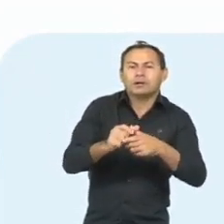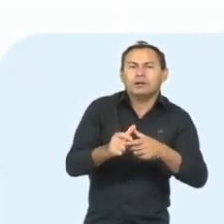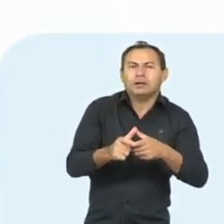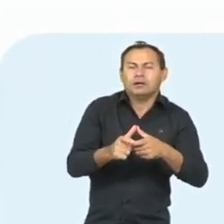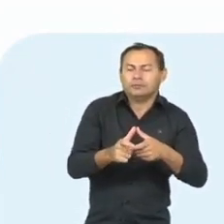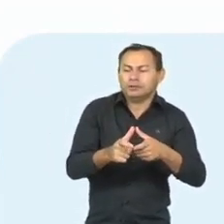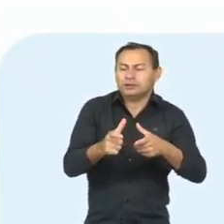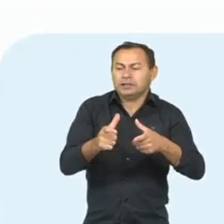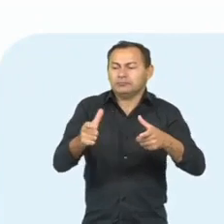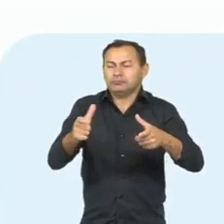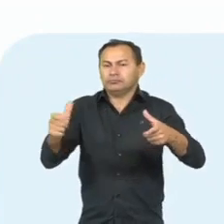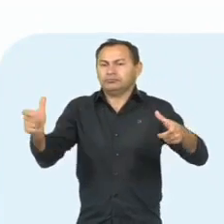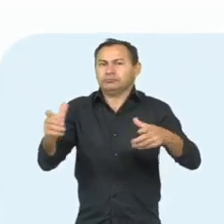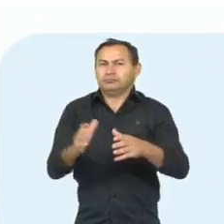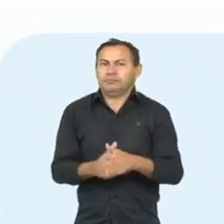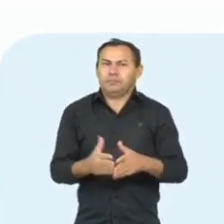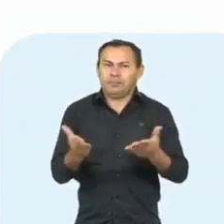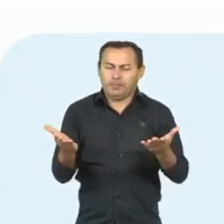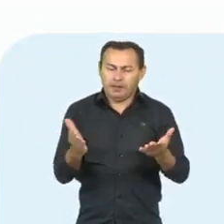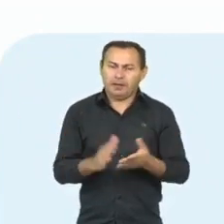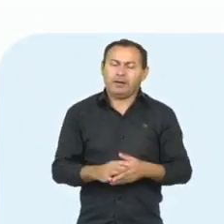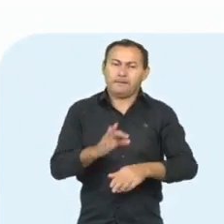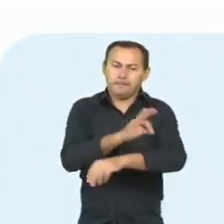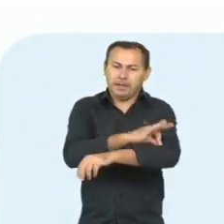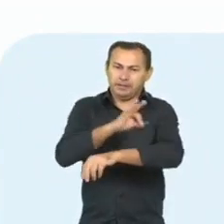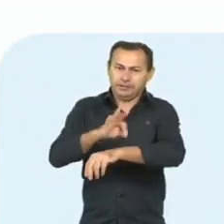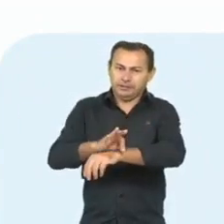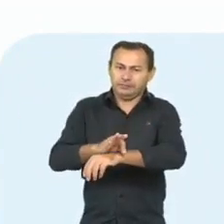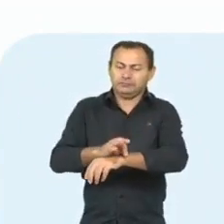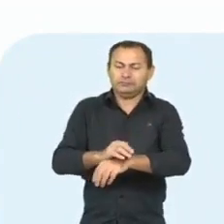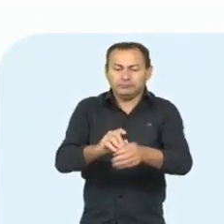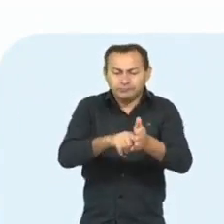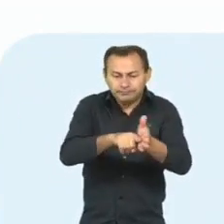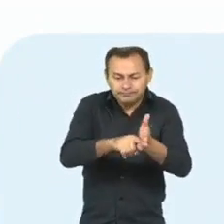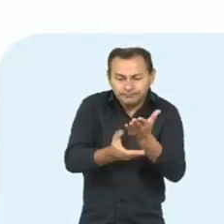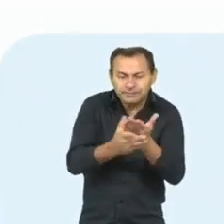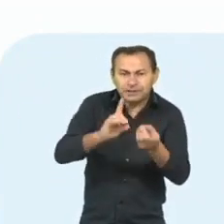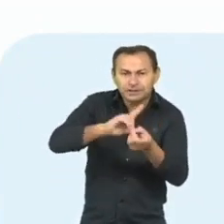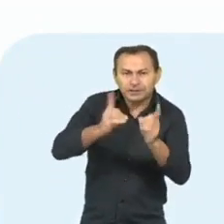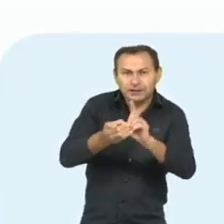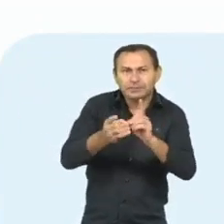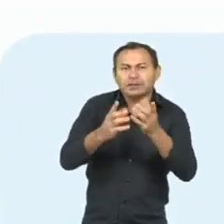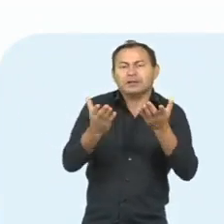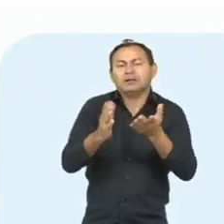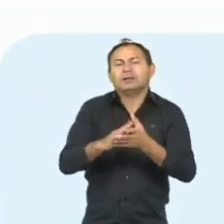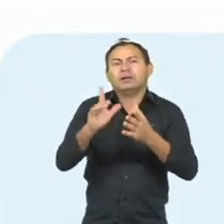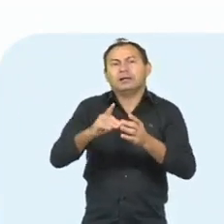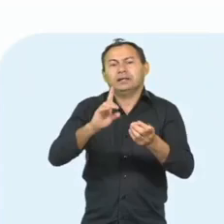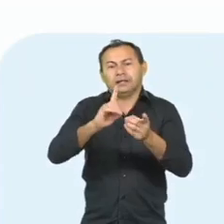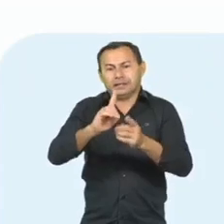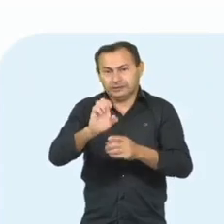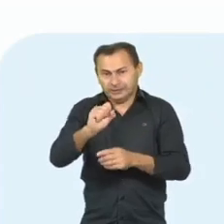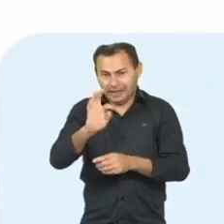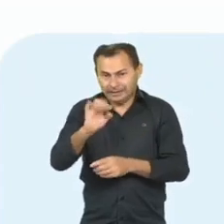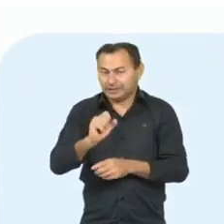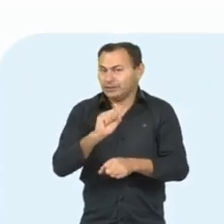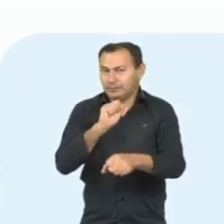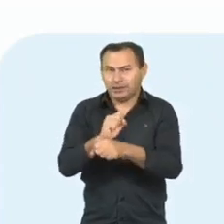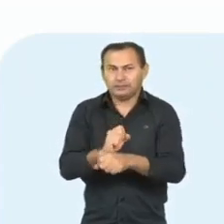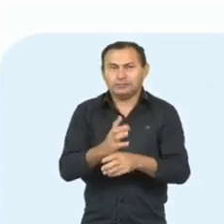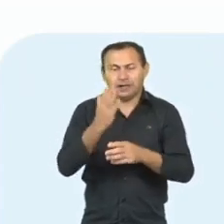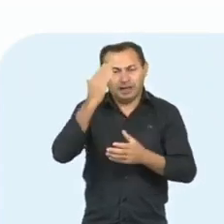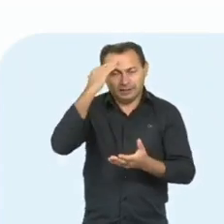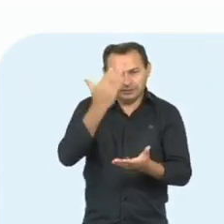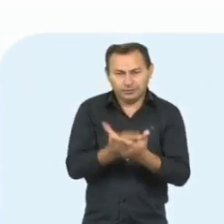Predominar. É uma medida estática ou dinâmica? Responde aí. Isso, estática. Eu aposto que